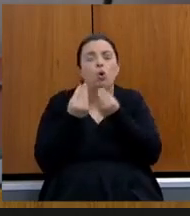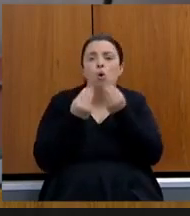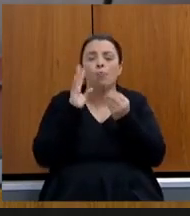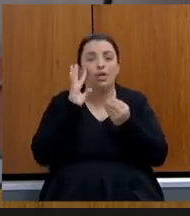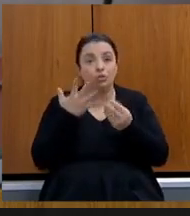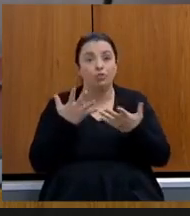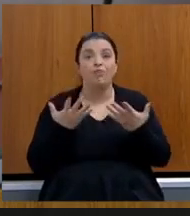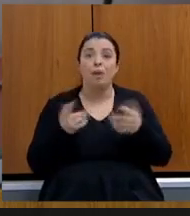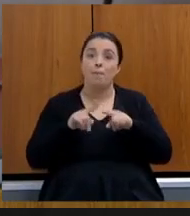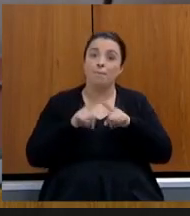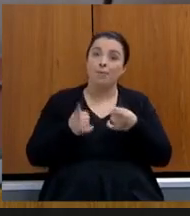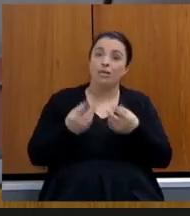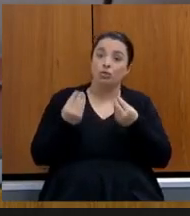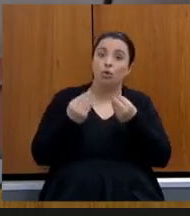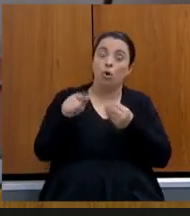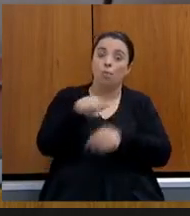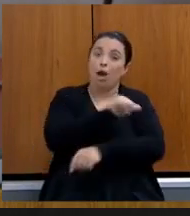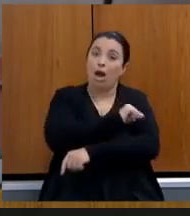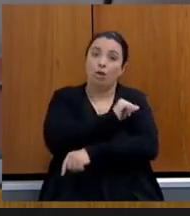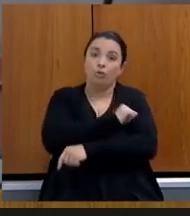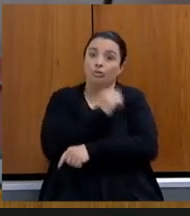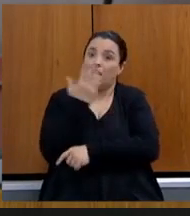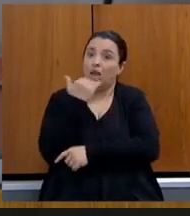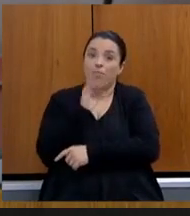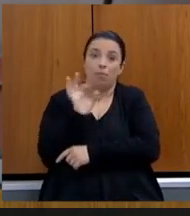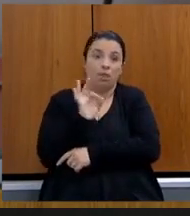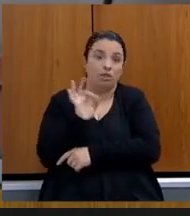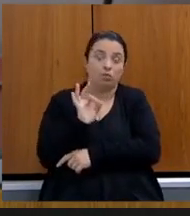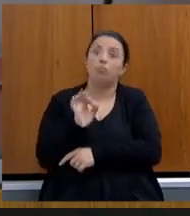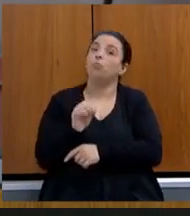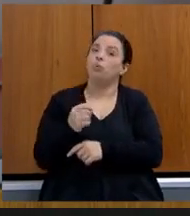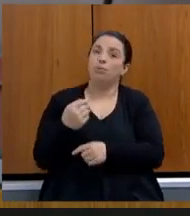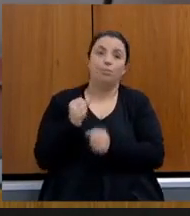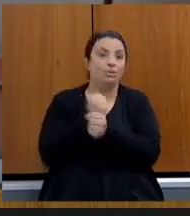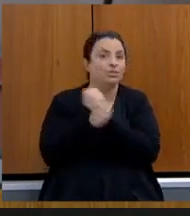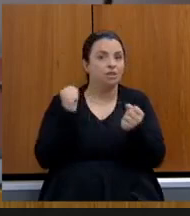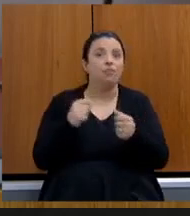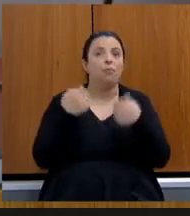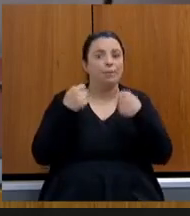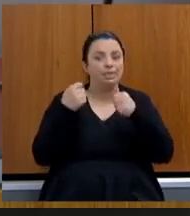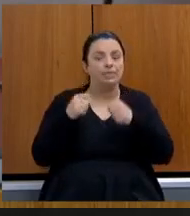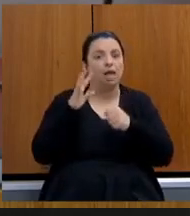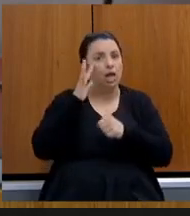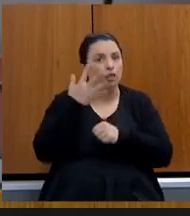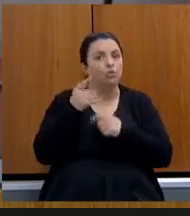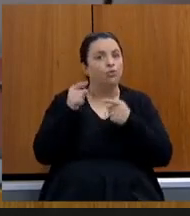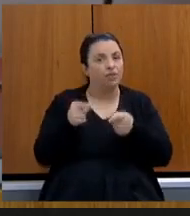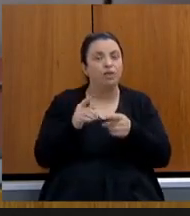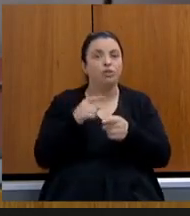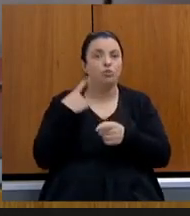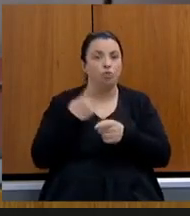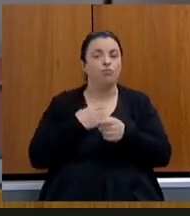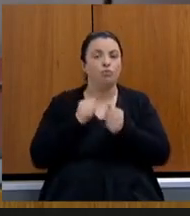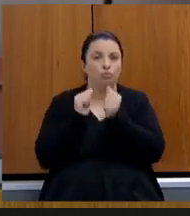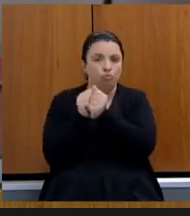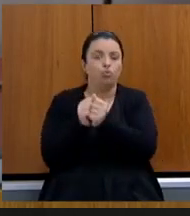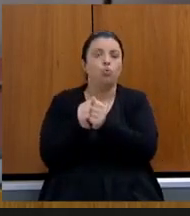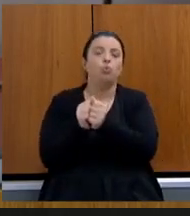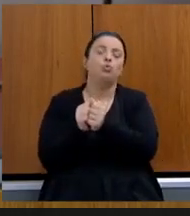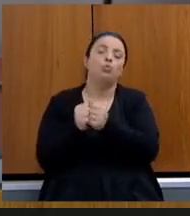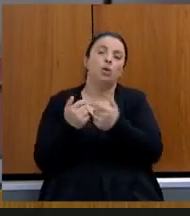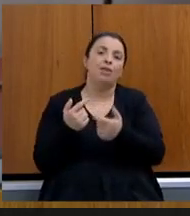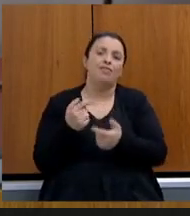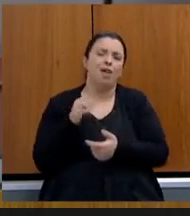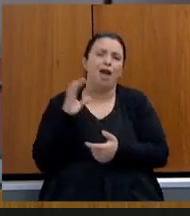é para gente deixar estudantes em alimentação né deputada Estamos juntos aí procurando essa solução que vai ser breve tá